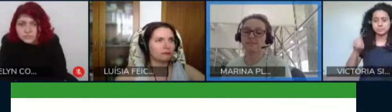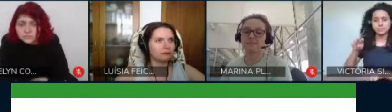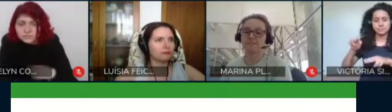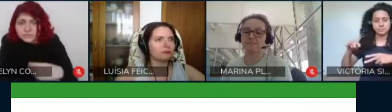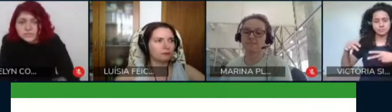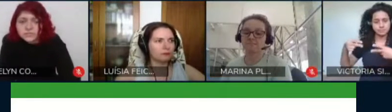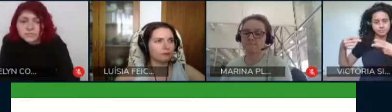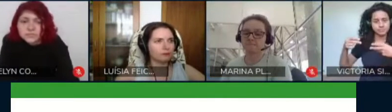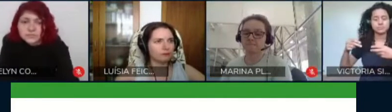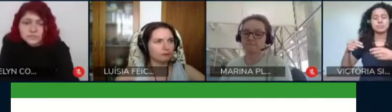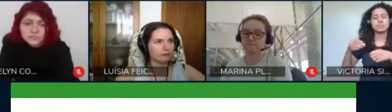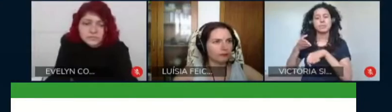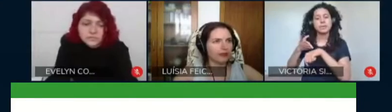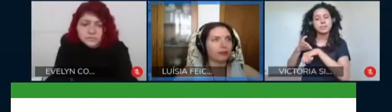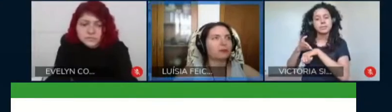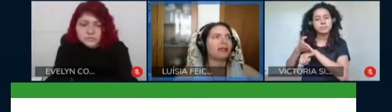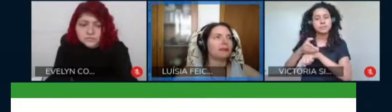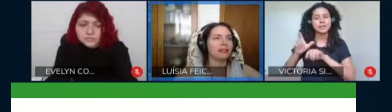presença.